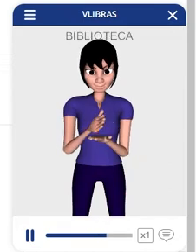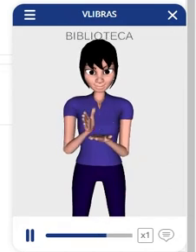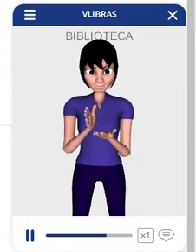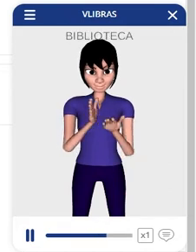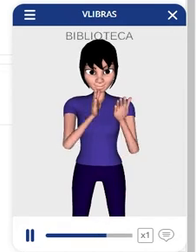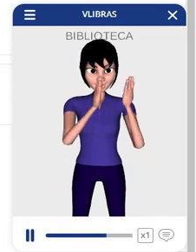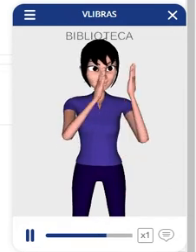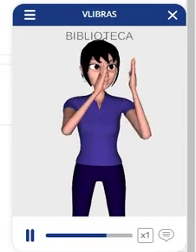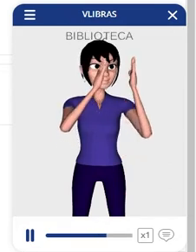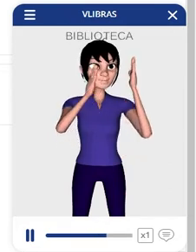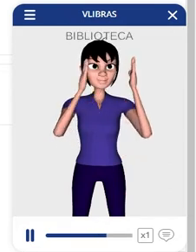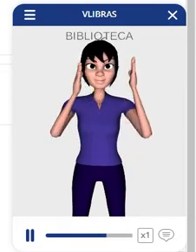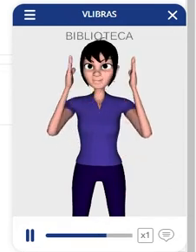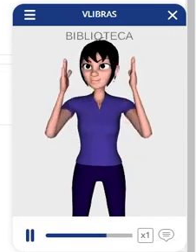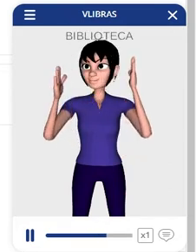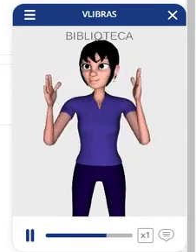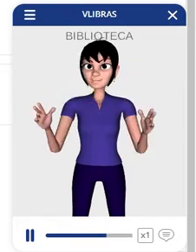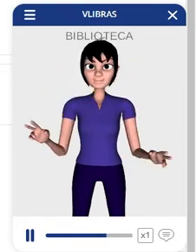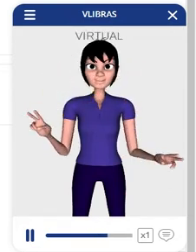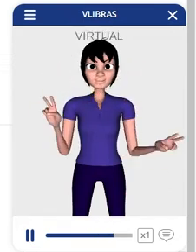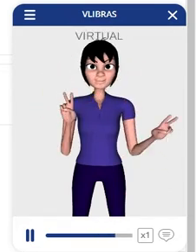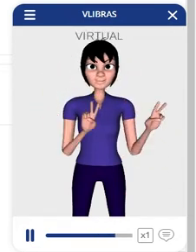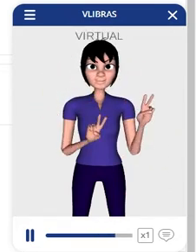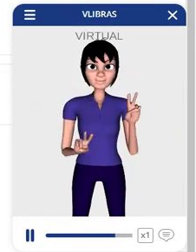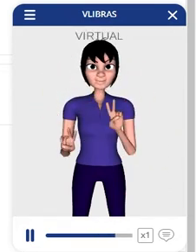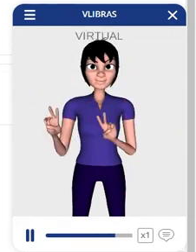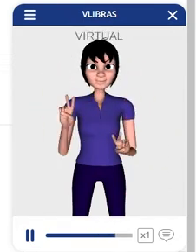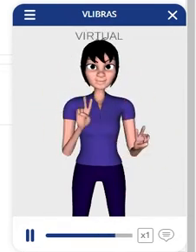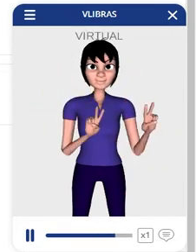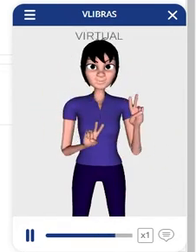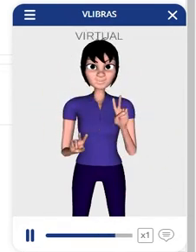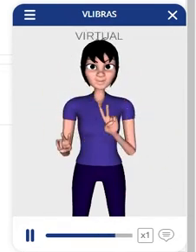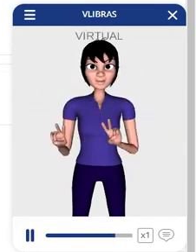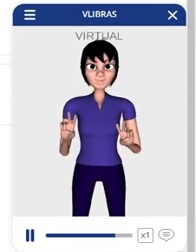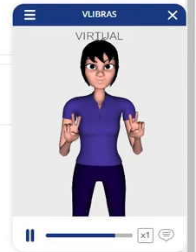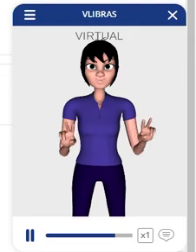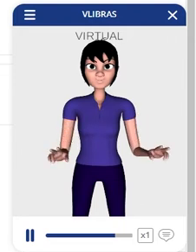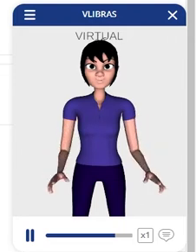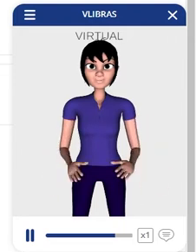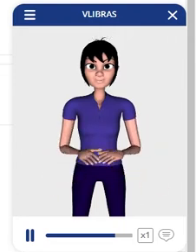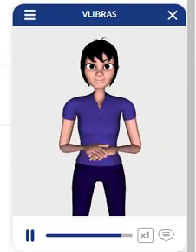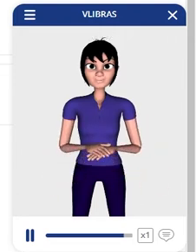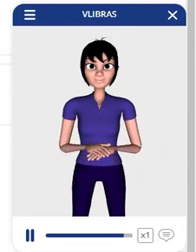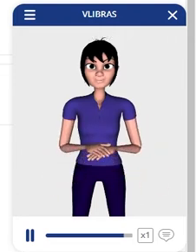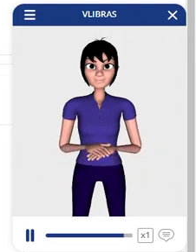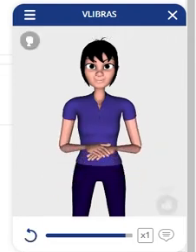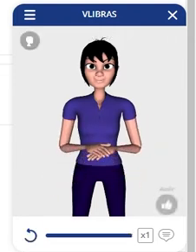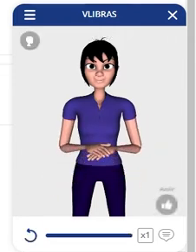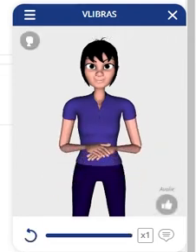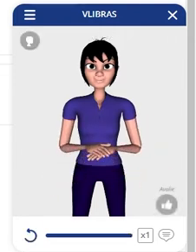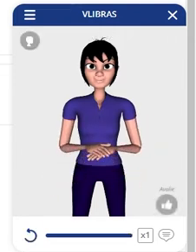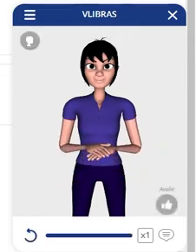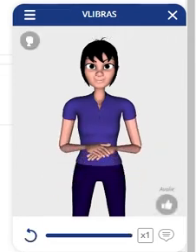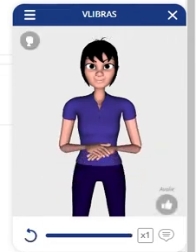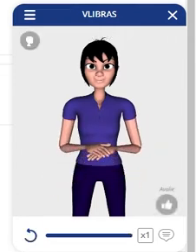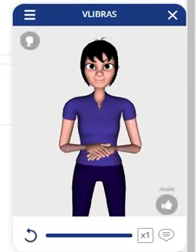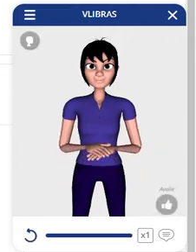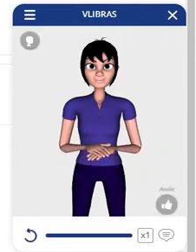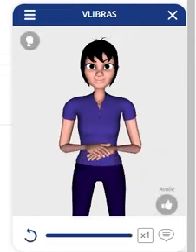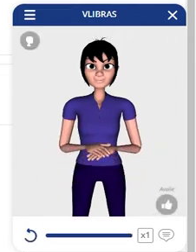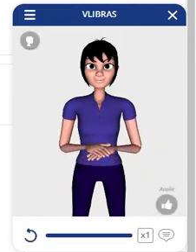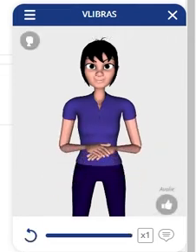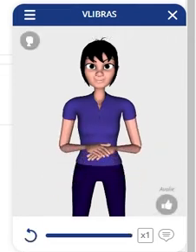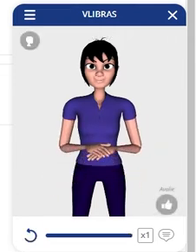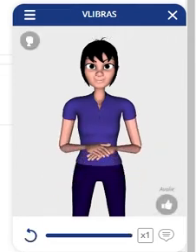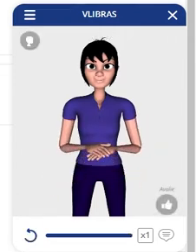que ele consiga então traduzir essa escrita da melhor forma possível agora vamos testar aqui um link